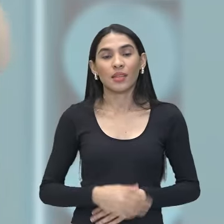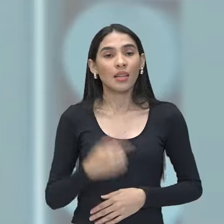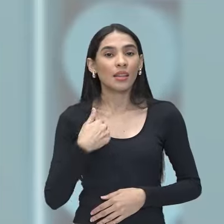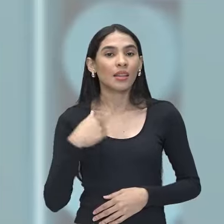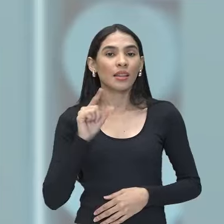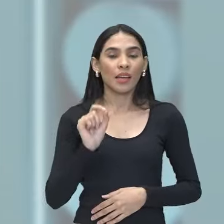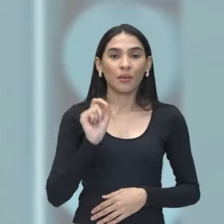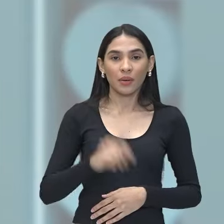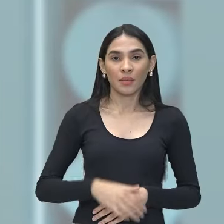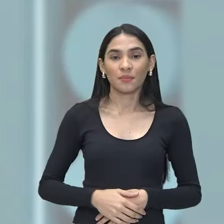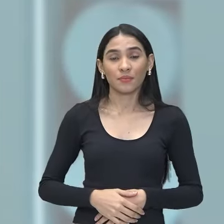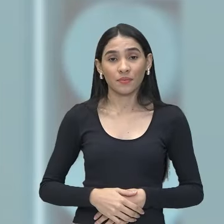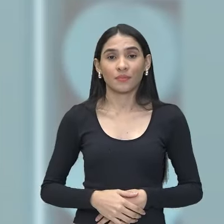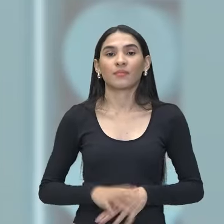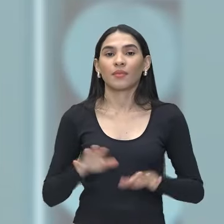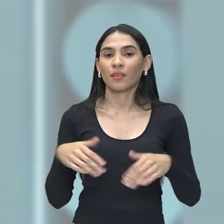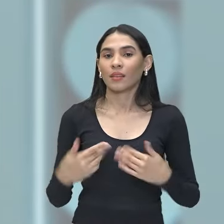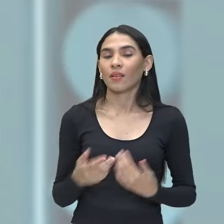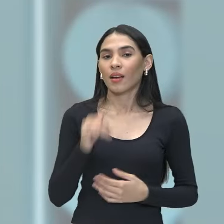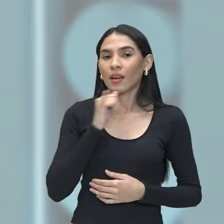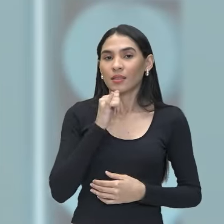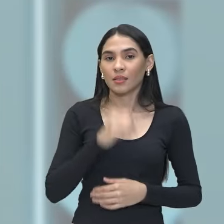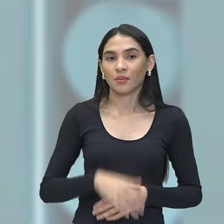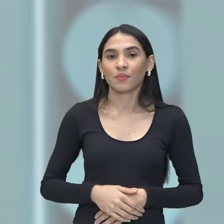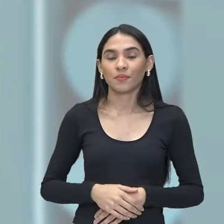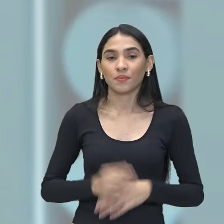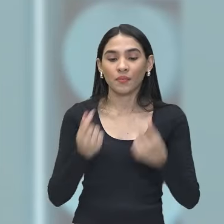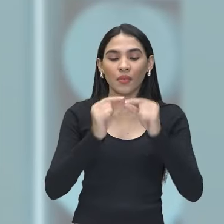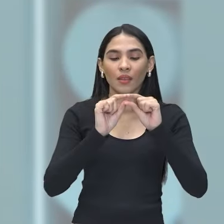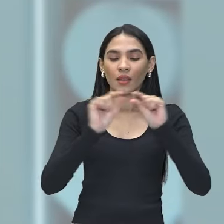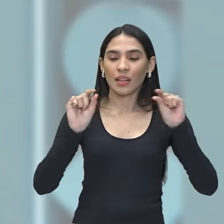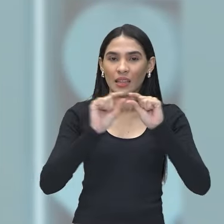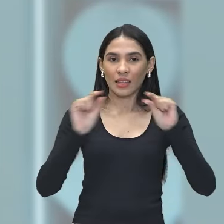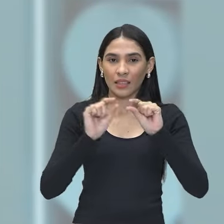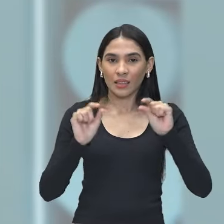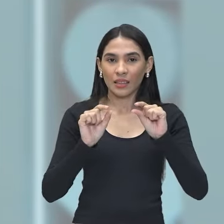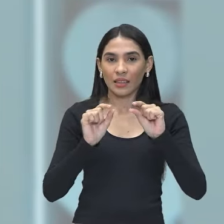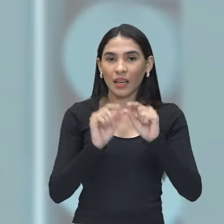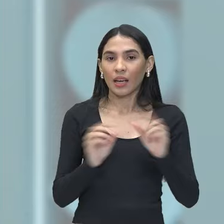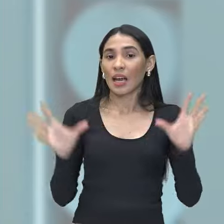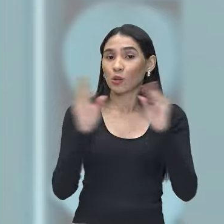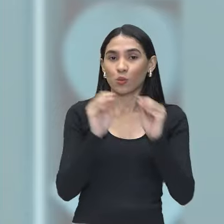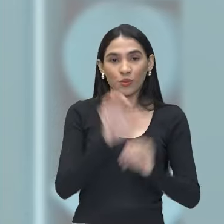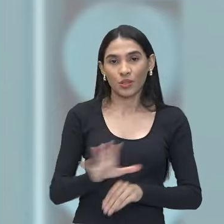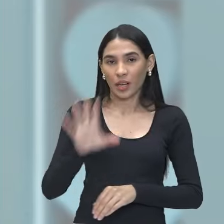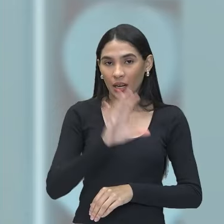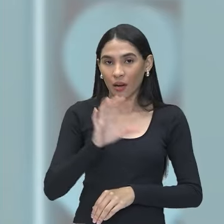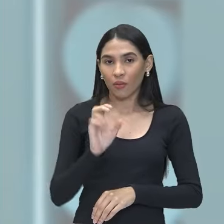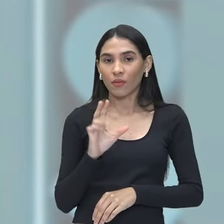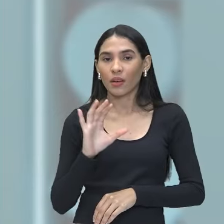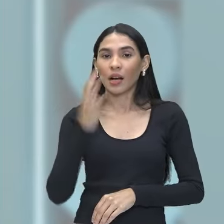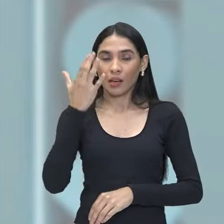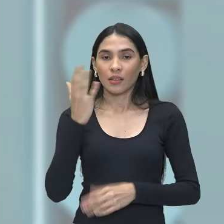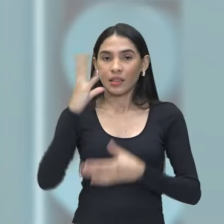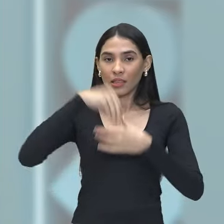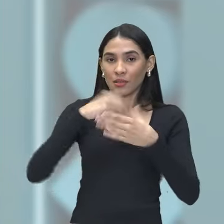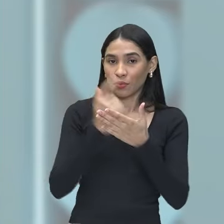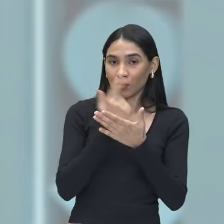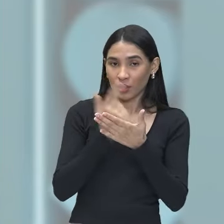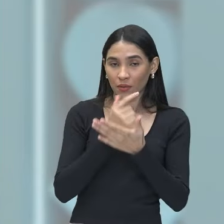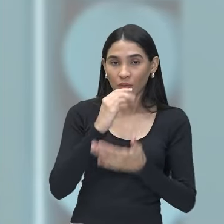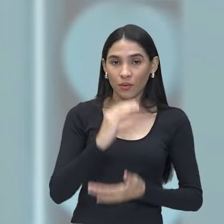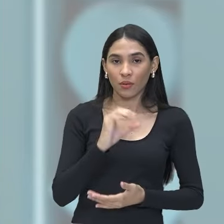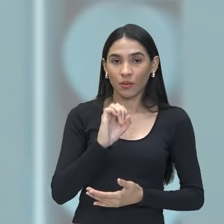tenho justamente linhas gerais do que acontece nesse romance O